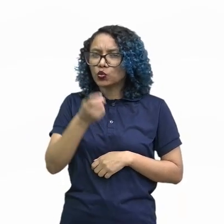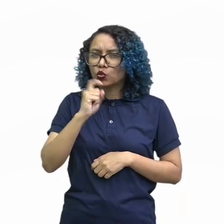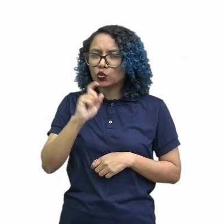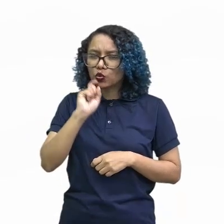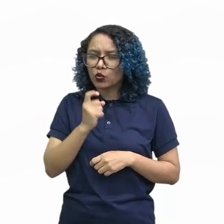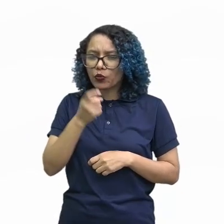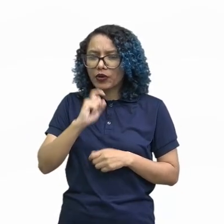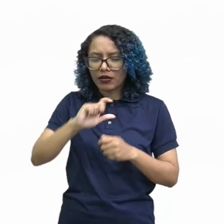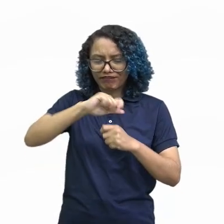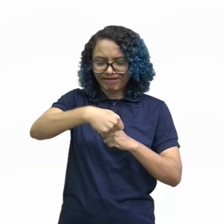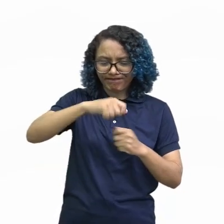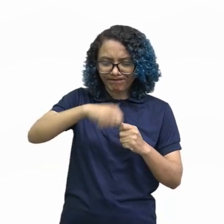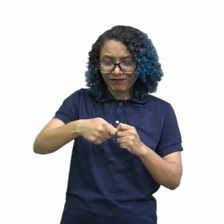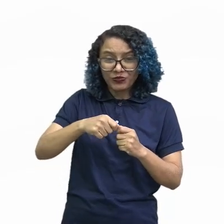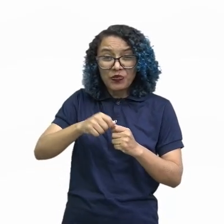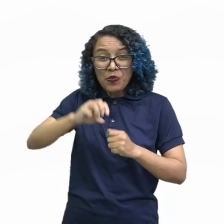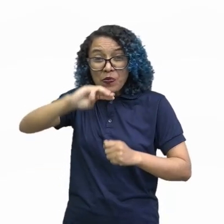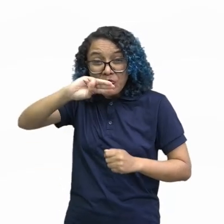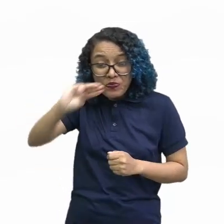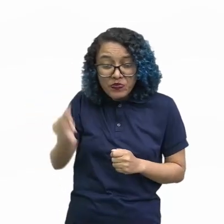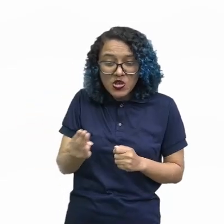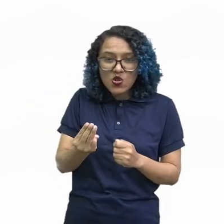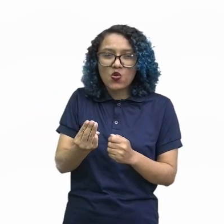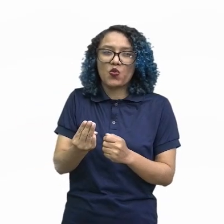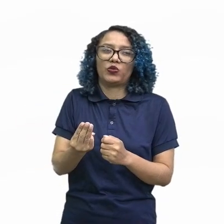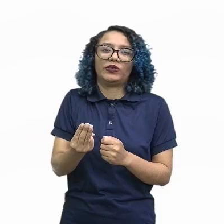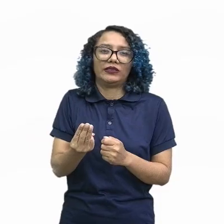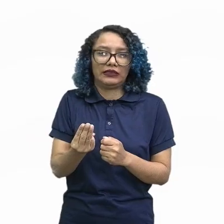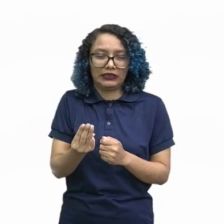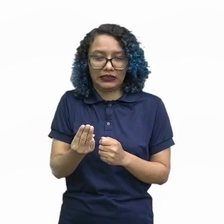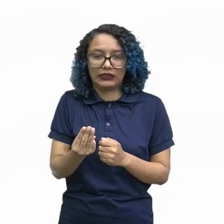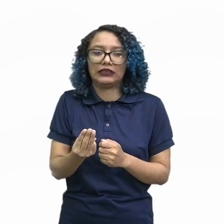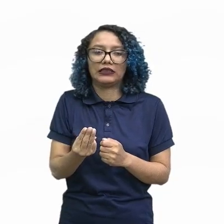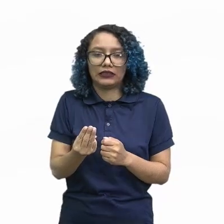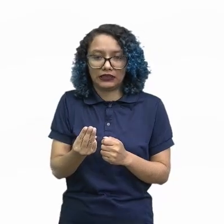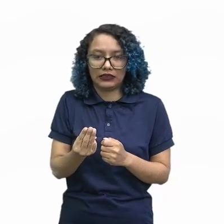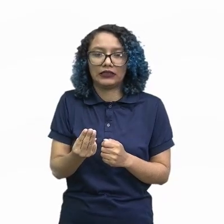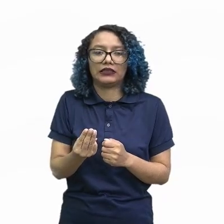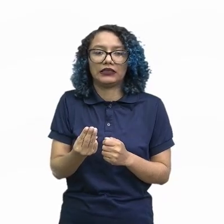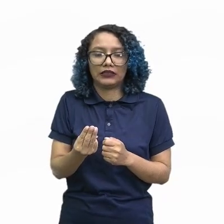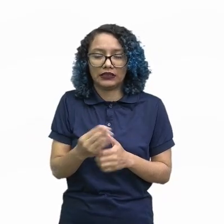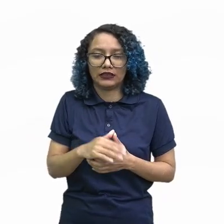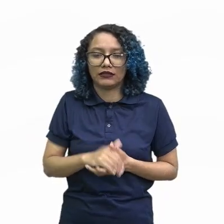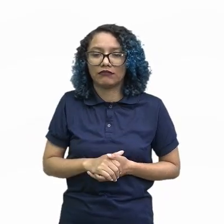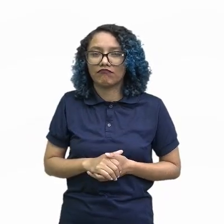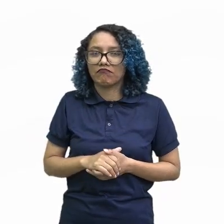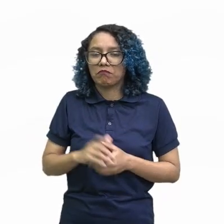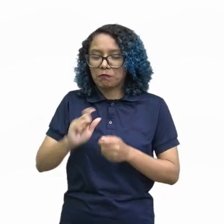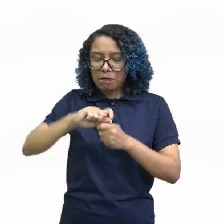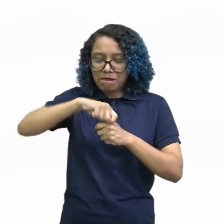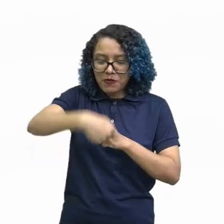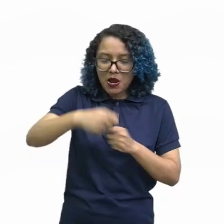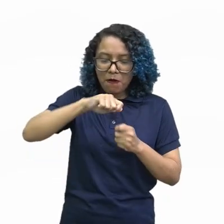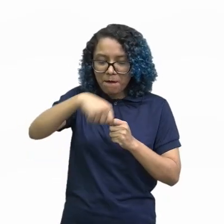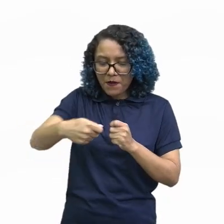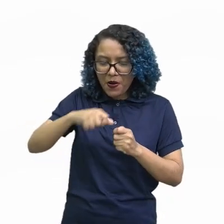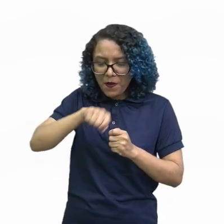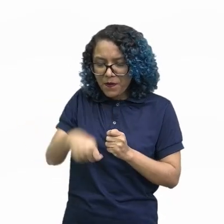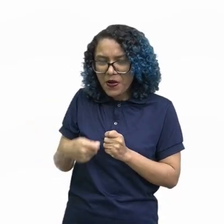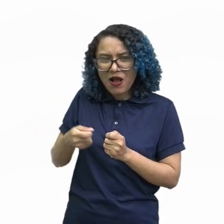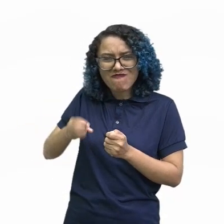tucumã para descascar. Pessoal, tenho milhões de tucumãs para